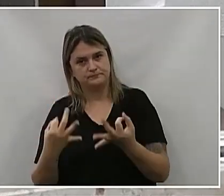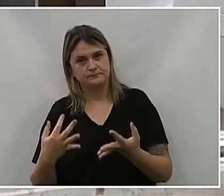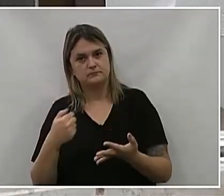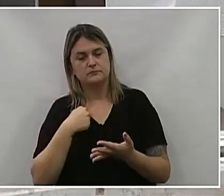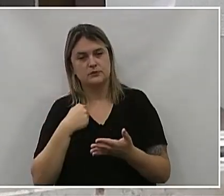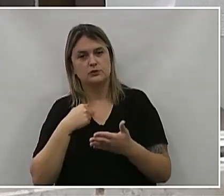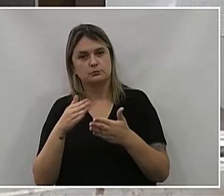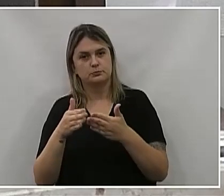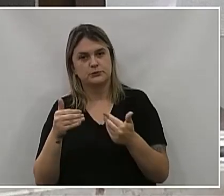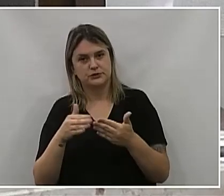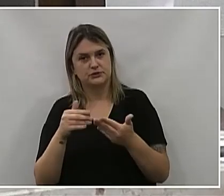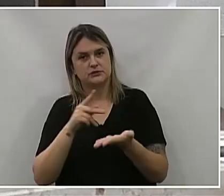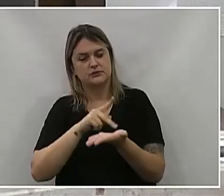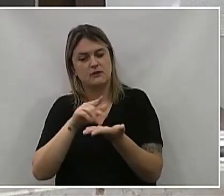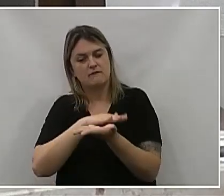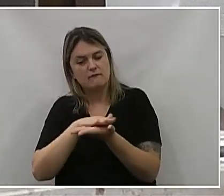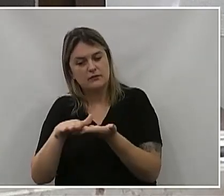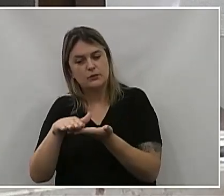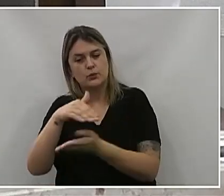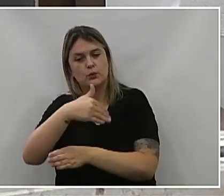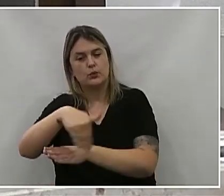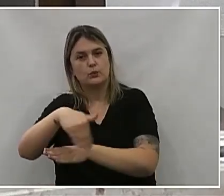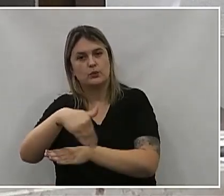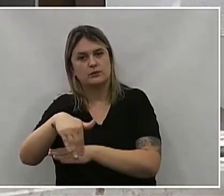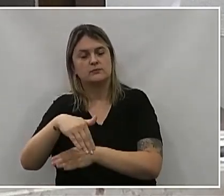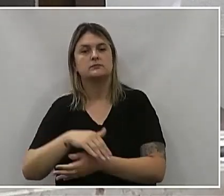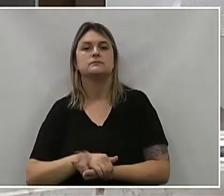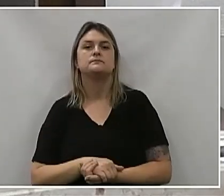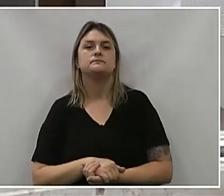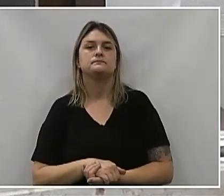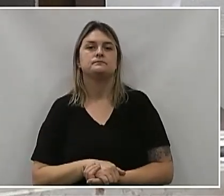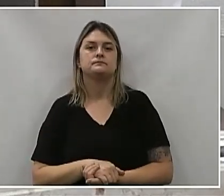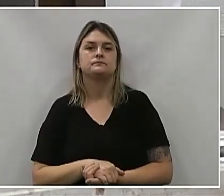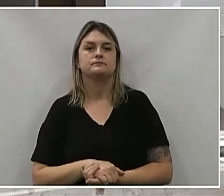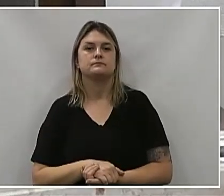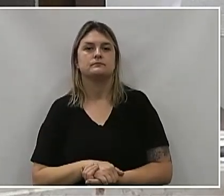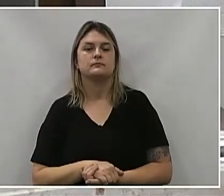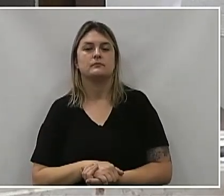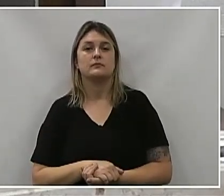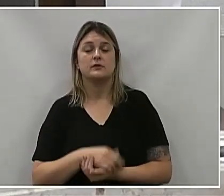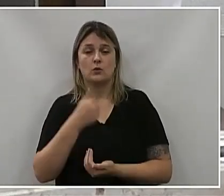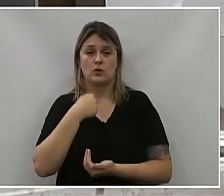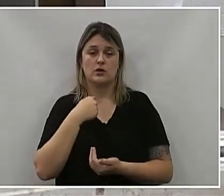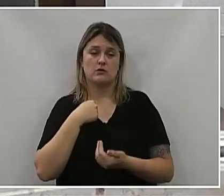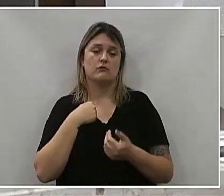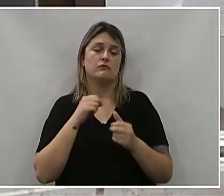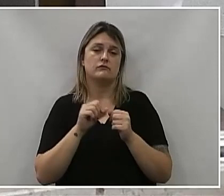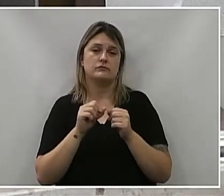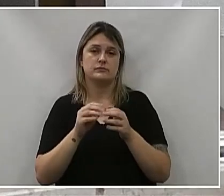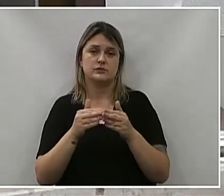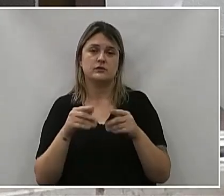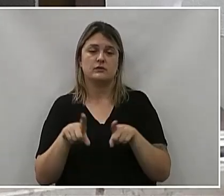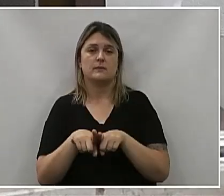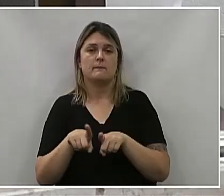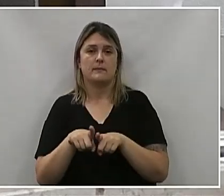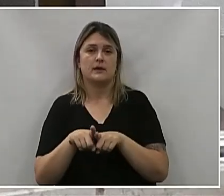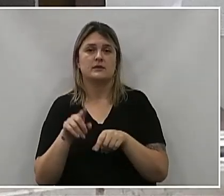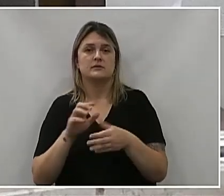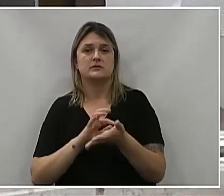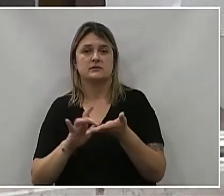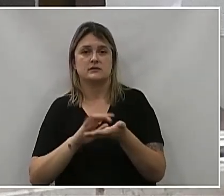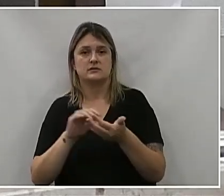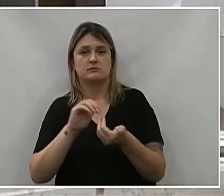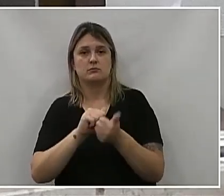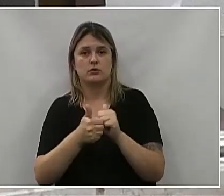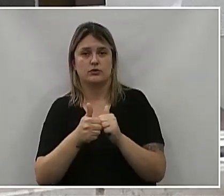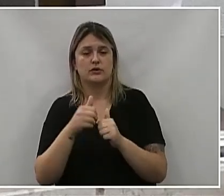qual pedimos a pavimentação daquela via, né, esse pedido se dá por esse vereador que subscreve, bem como por parte do secretário de